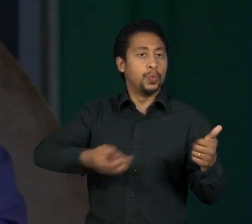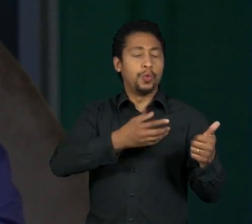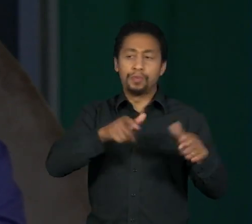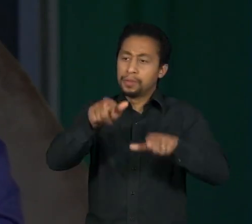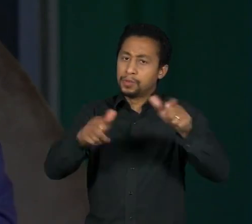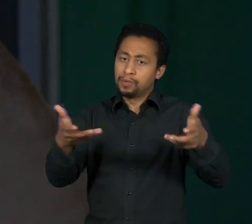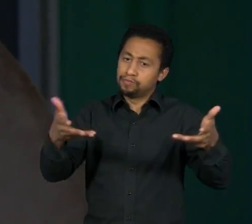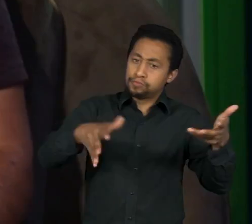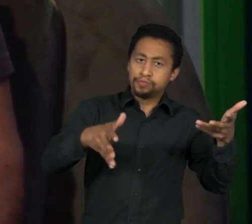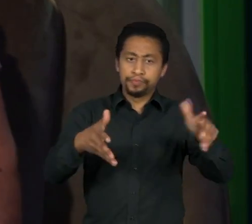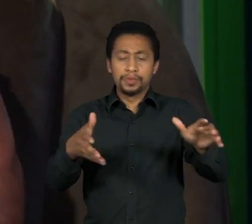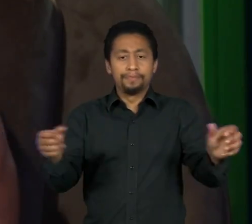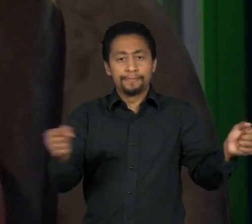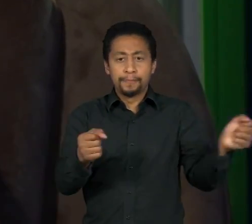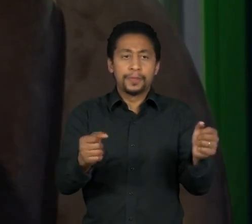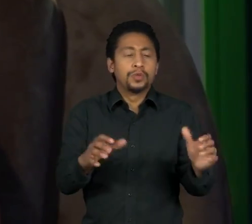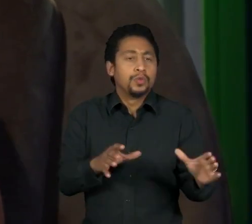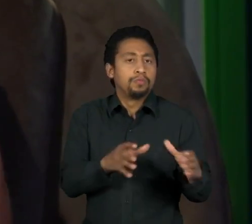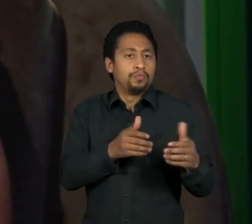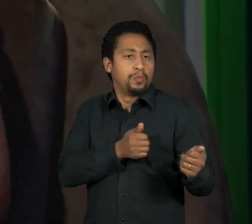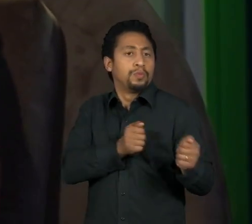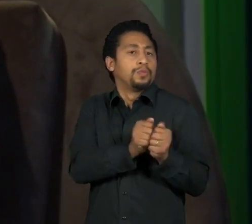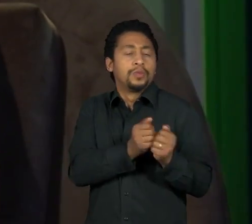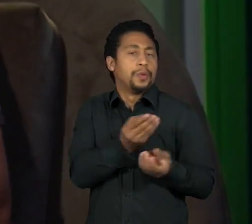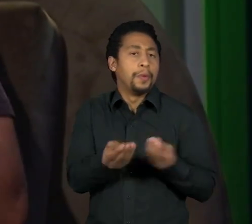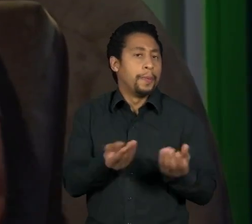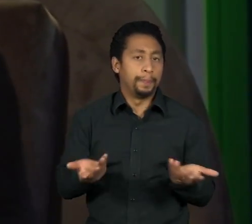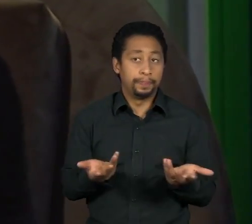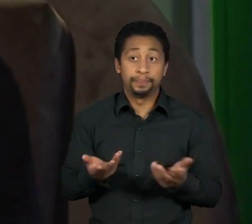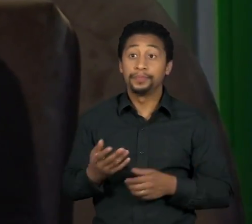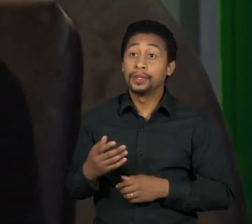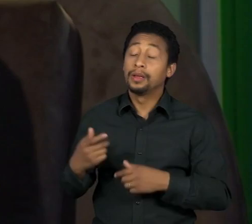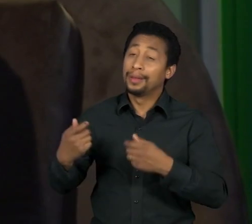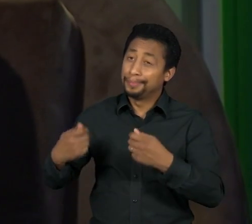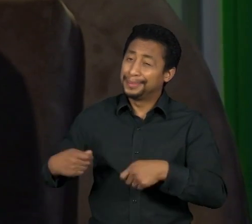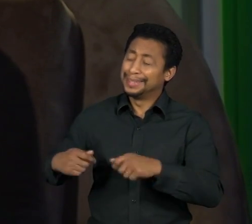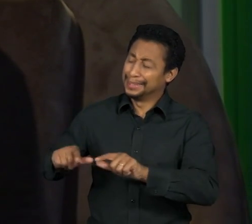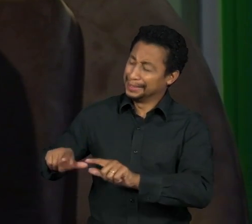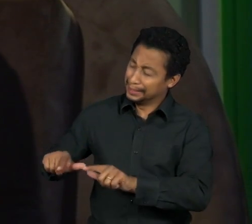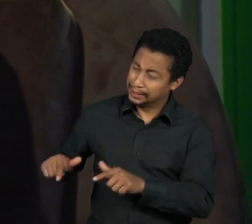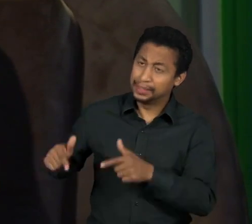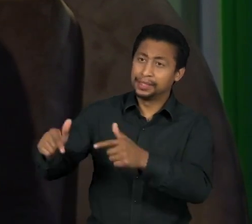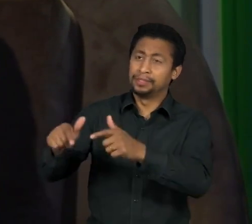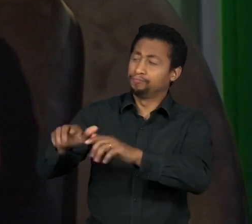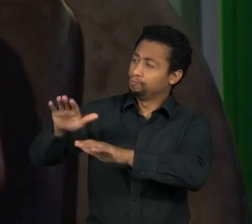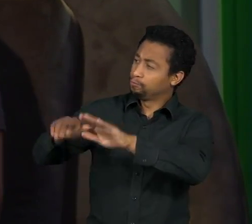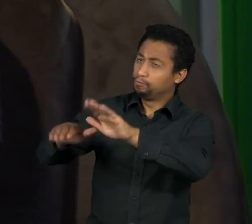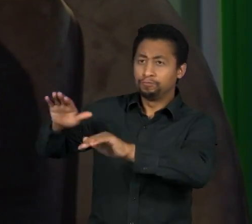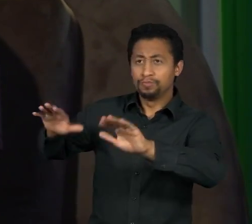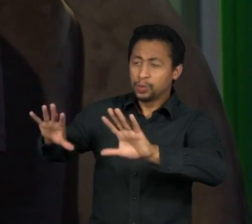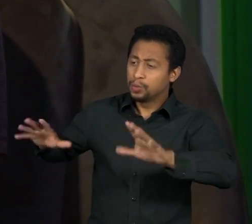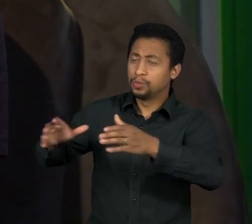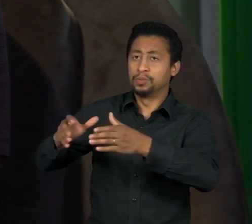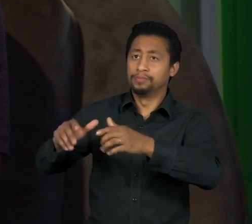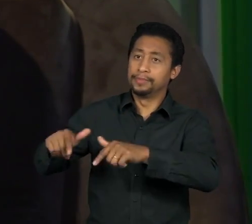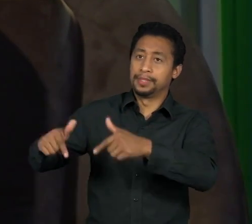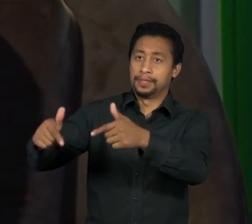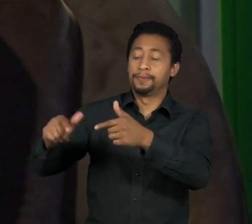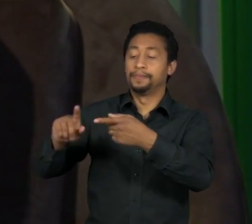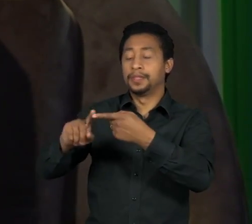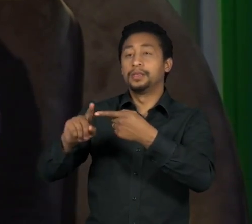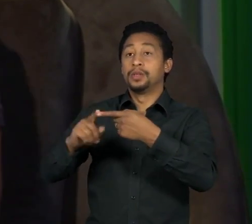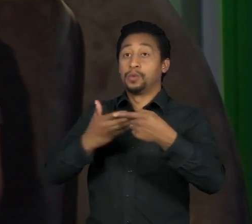todos? Eu acho que a gente precisa trabalhar ou forçar a cooperação entre o poder público, a iniciativa privada,